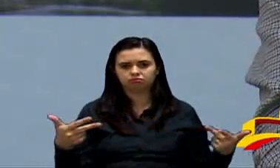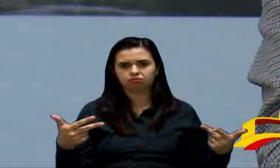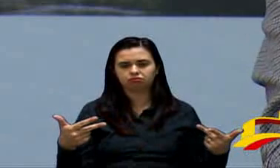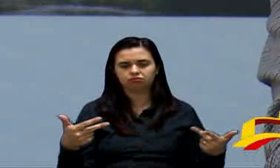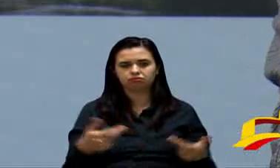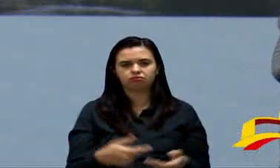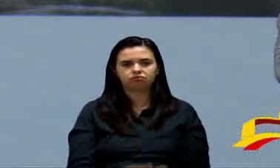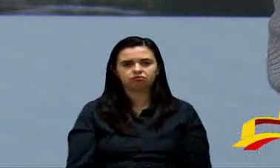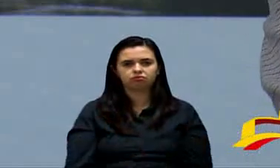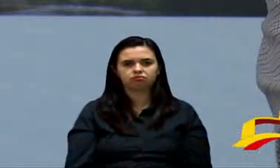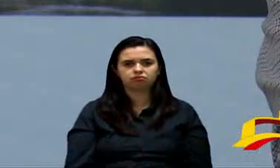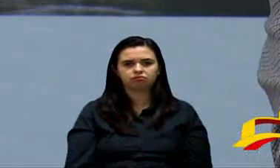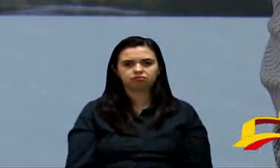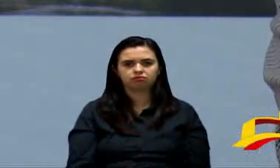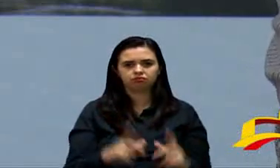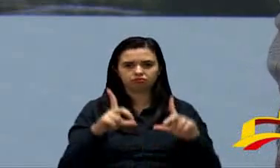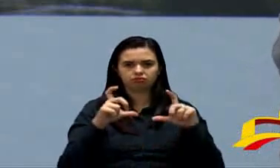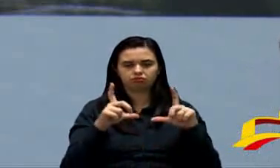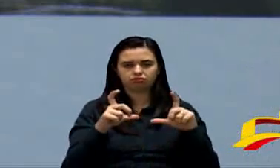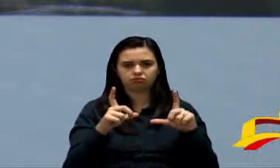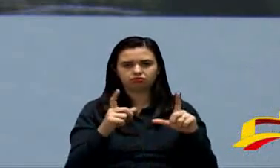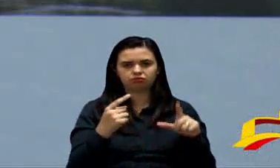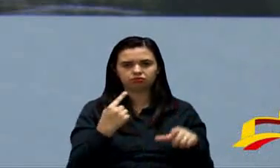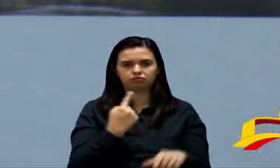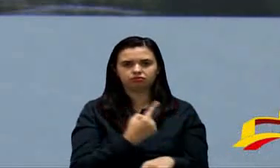Por favor, esta foto.